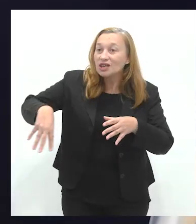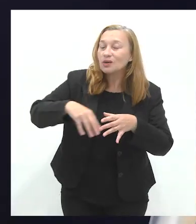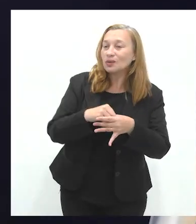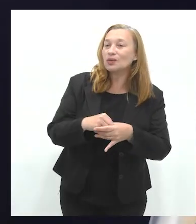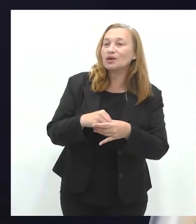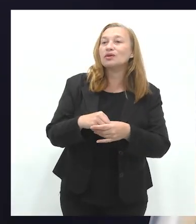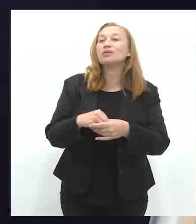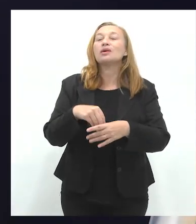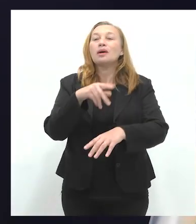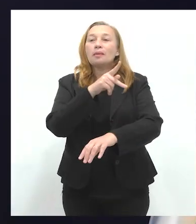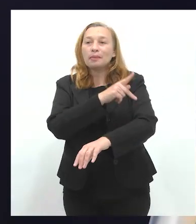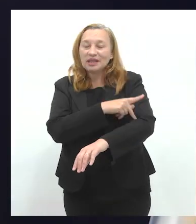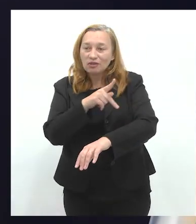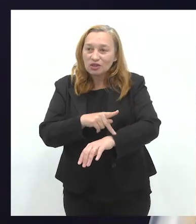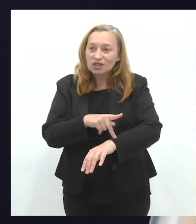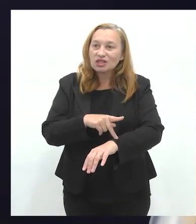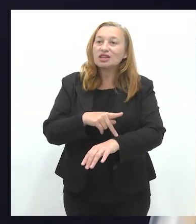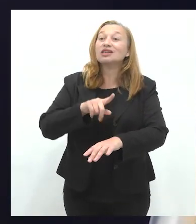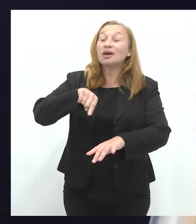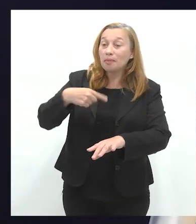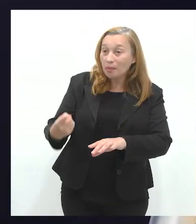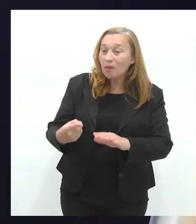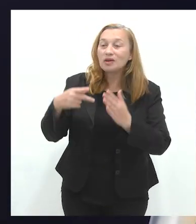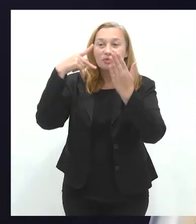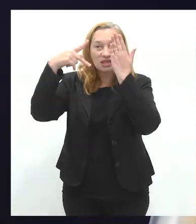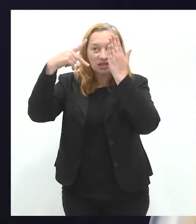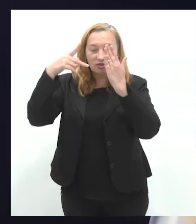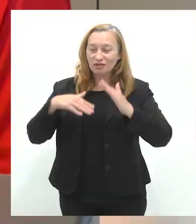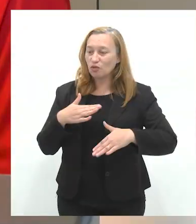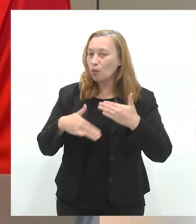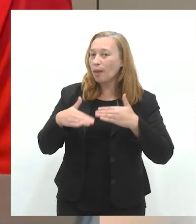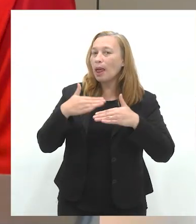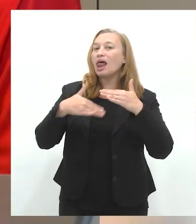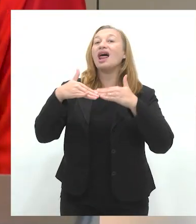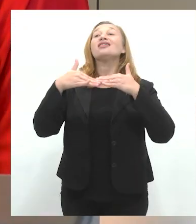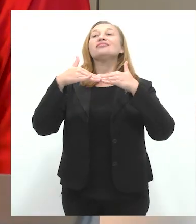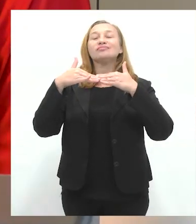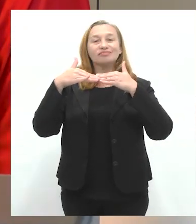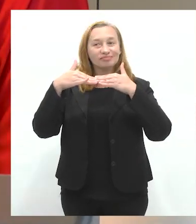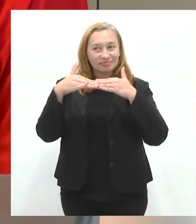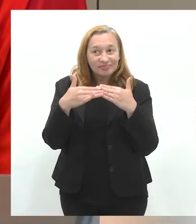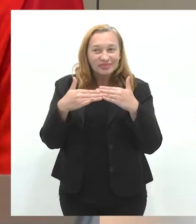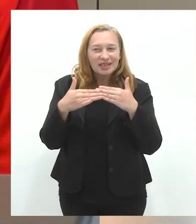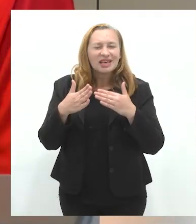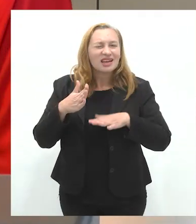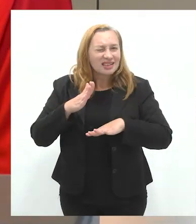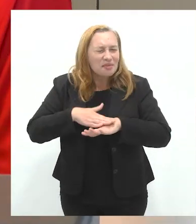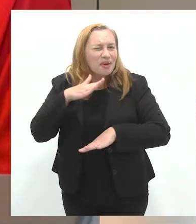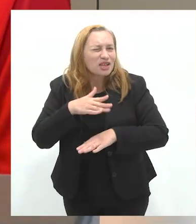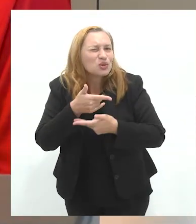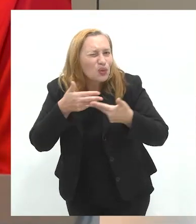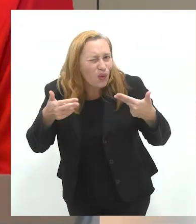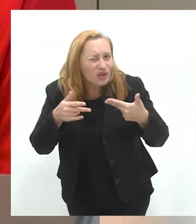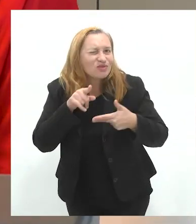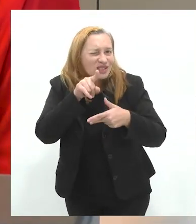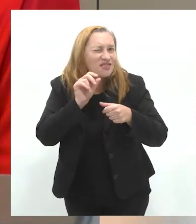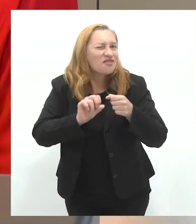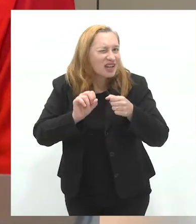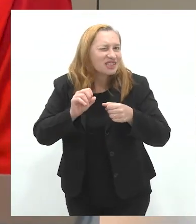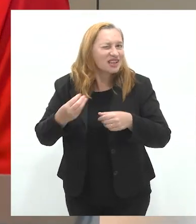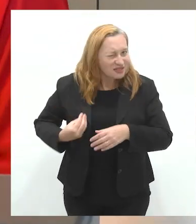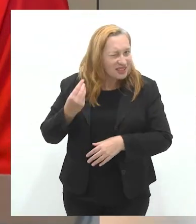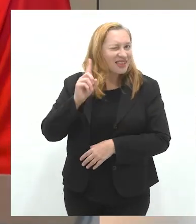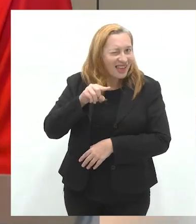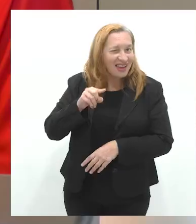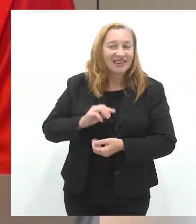a psicopedagogia clínica, foi avançando, avançando, avançando. Mas tem mais algumas coisas aí que você faz na vida,